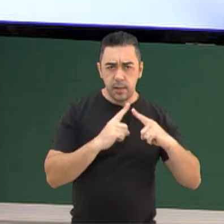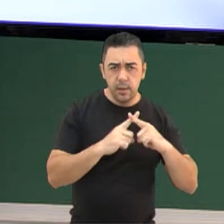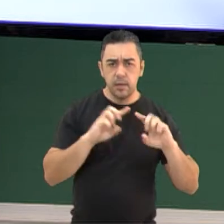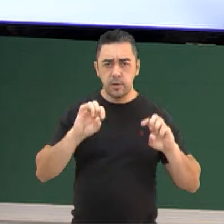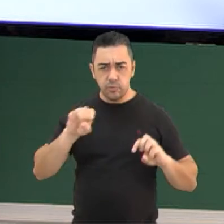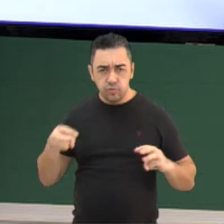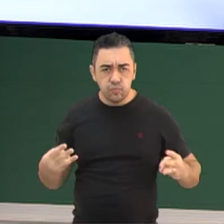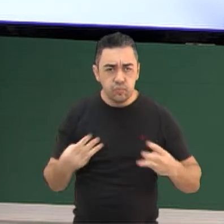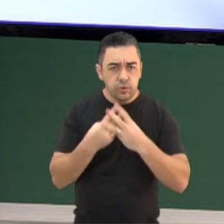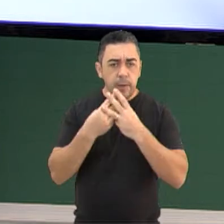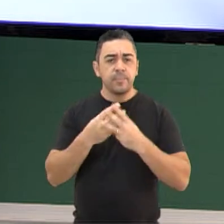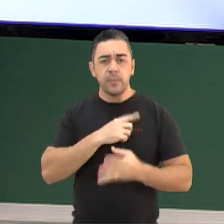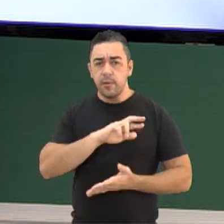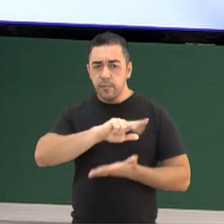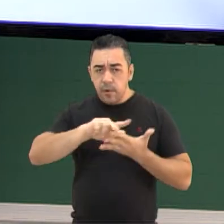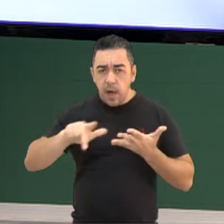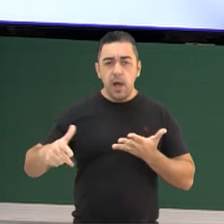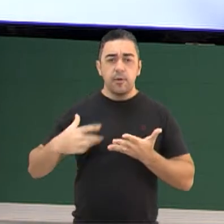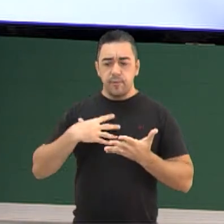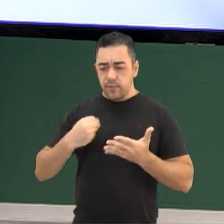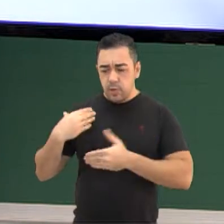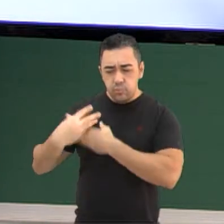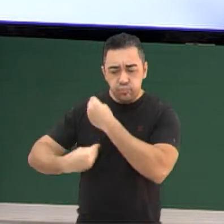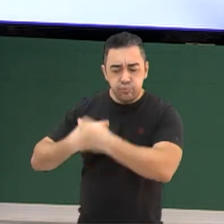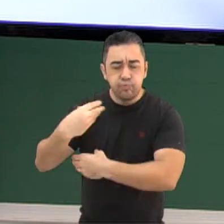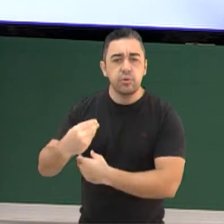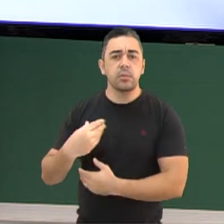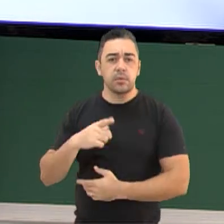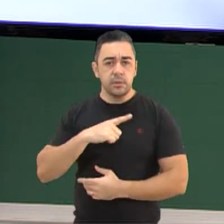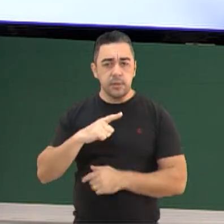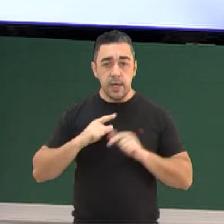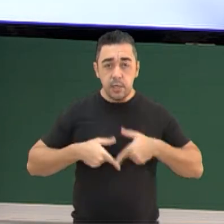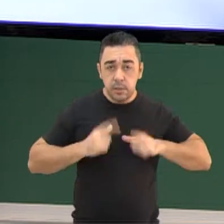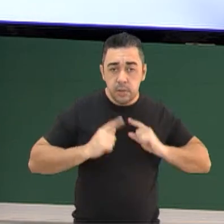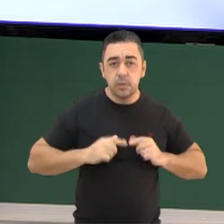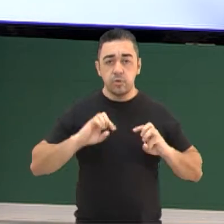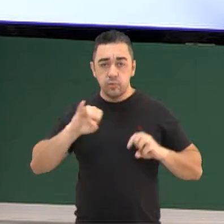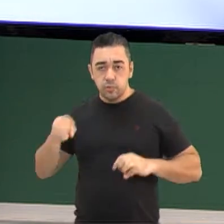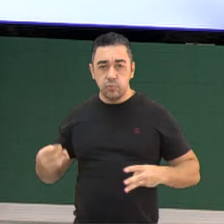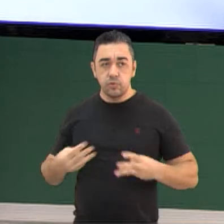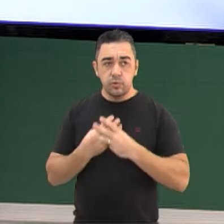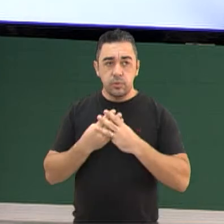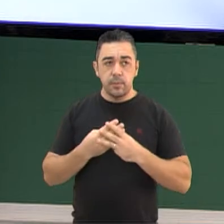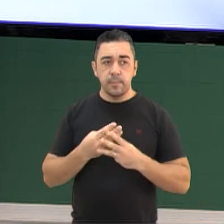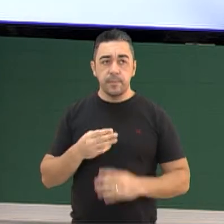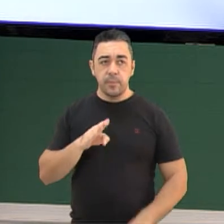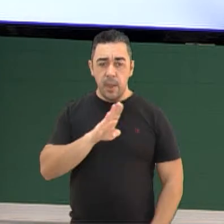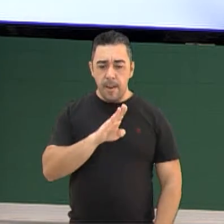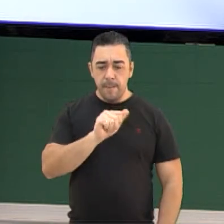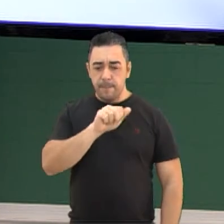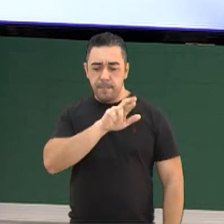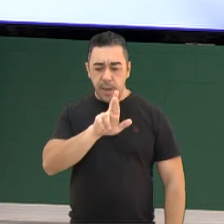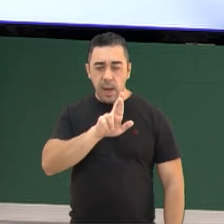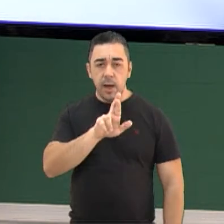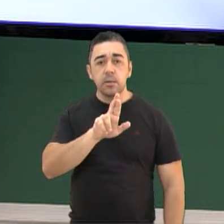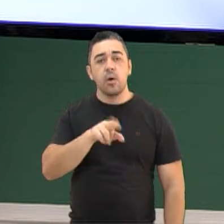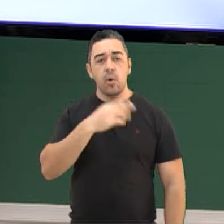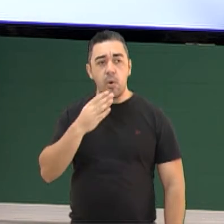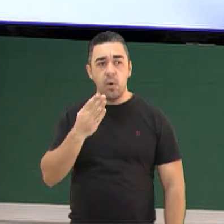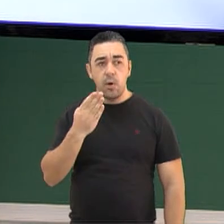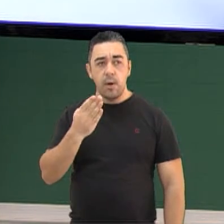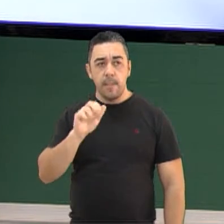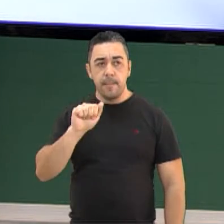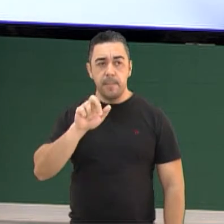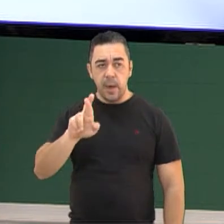descendentes de hebreus, de judeus, então é o bar e o bat mitzvah. Bar mitzvah